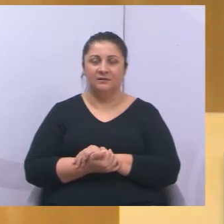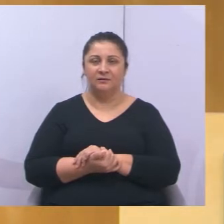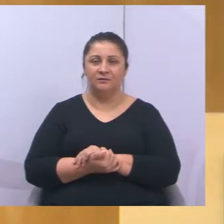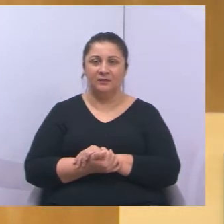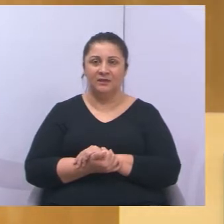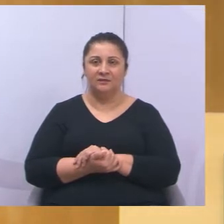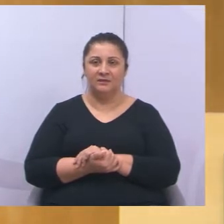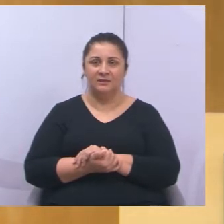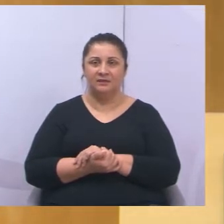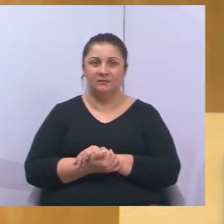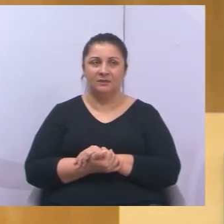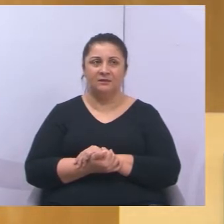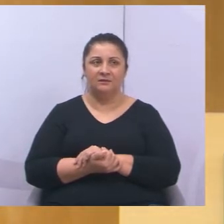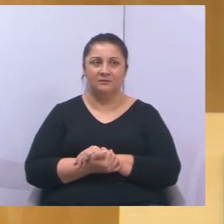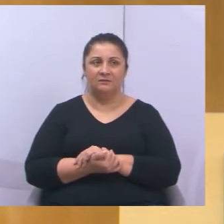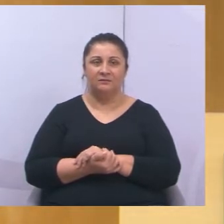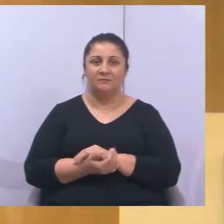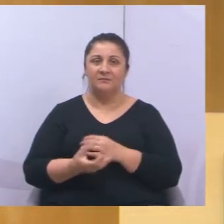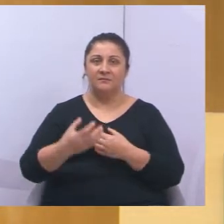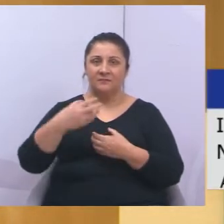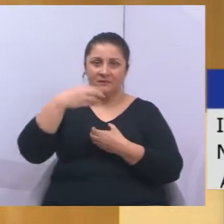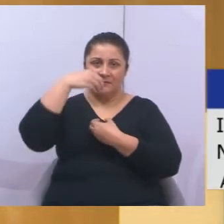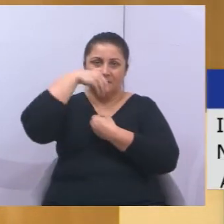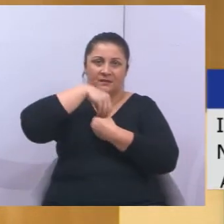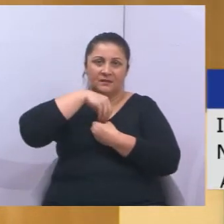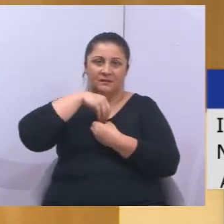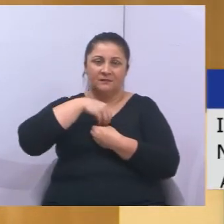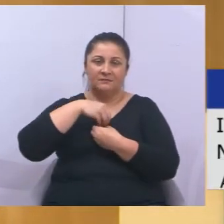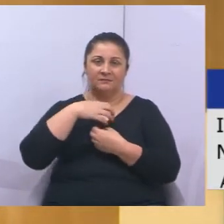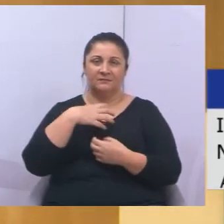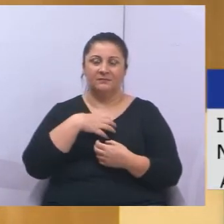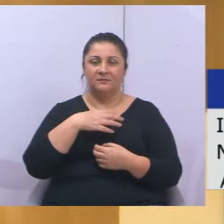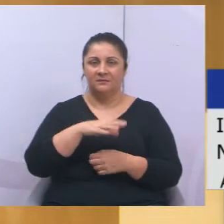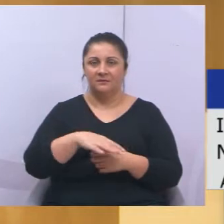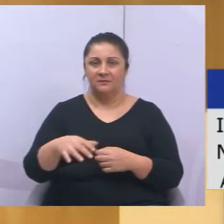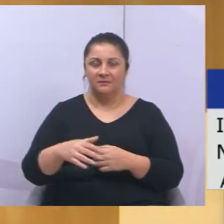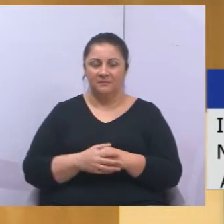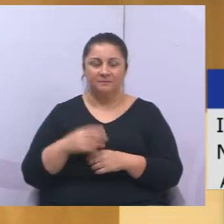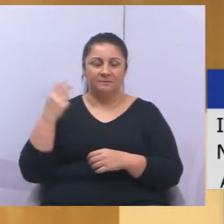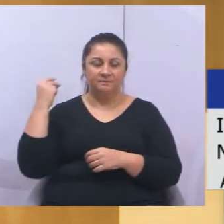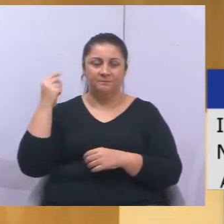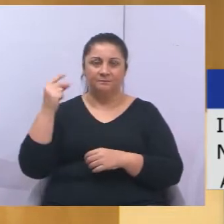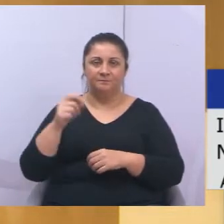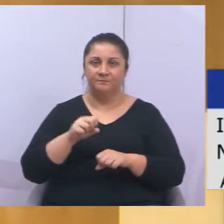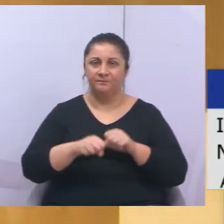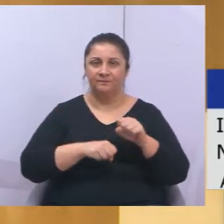Dentro de mim ainda existe uma criança, faz tempo que eu não ando de bicicleta dessa forma aí.